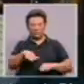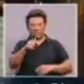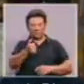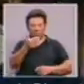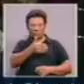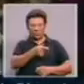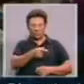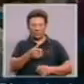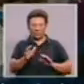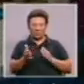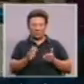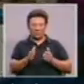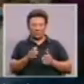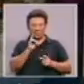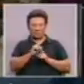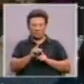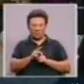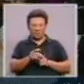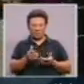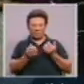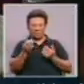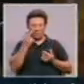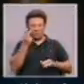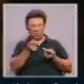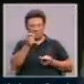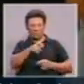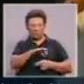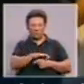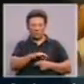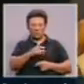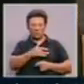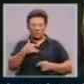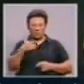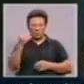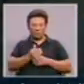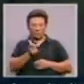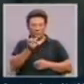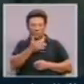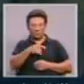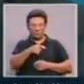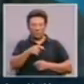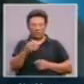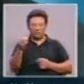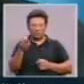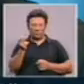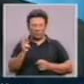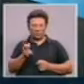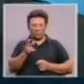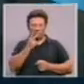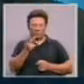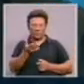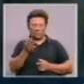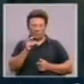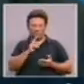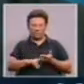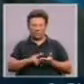51 mais ou menos na mesma altura folhas neste cada doença pulmonar obstrutiva crónica foram muitos anos a